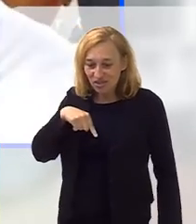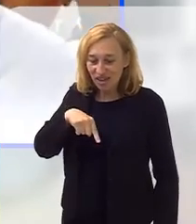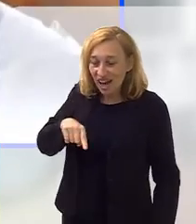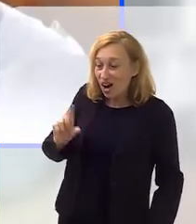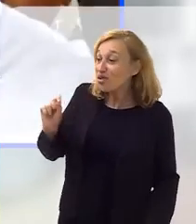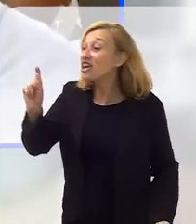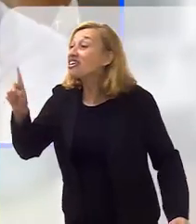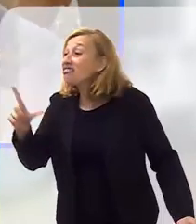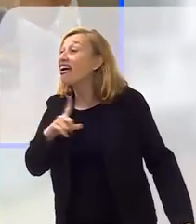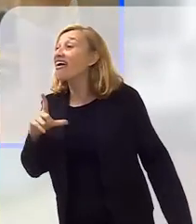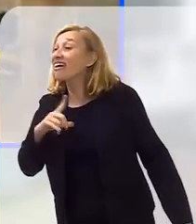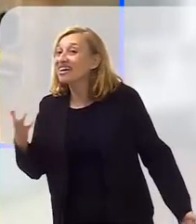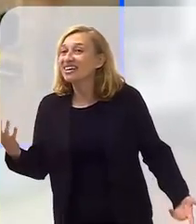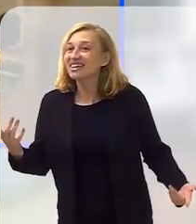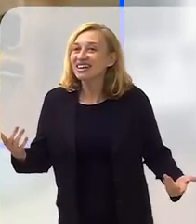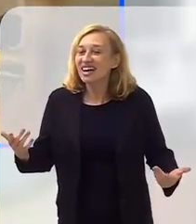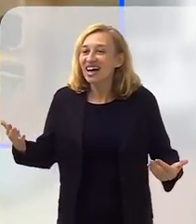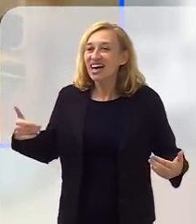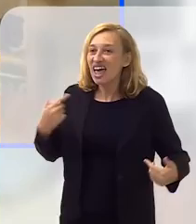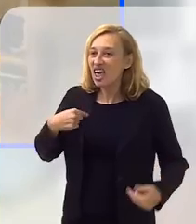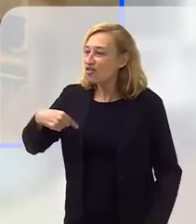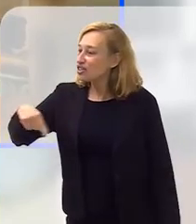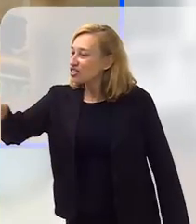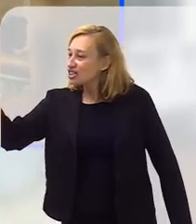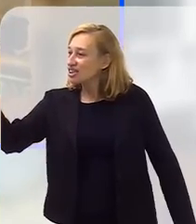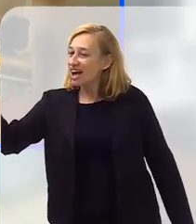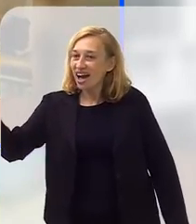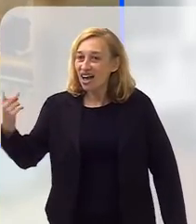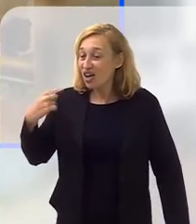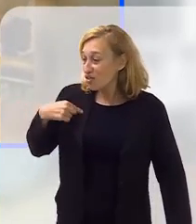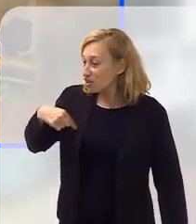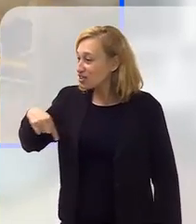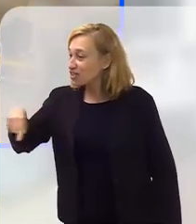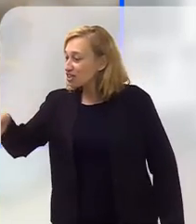chamar, eu estou aqui, o que que há?